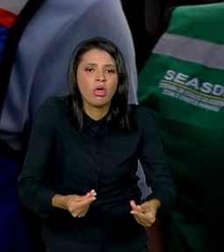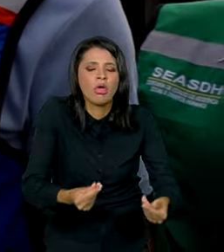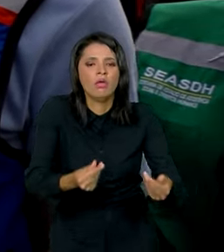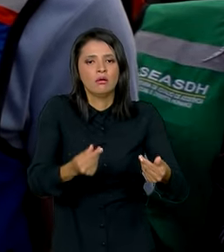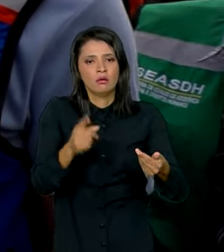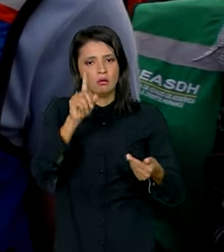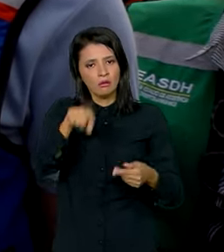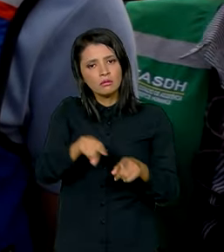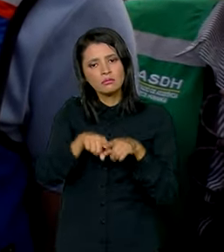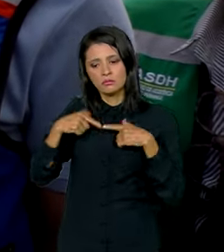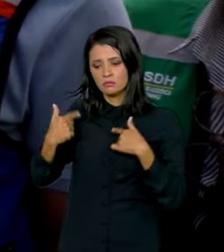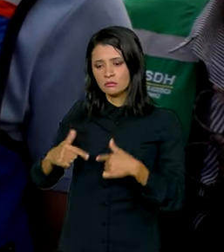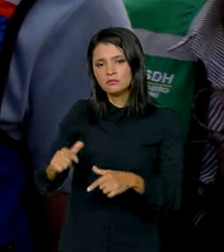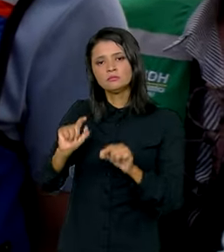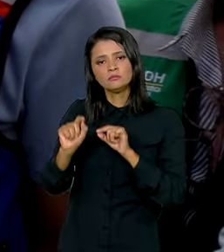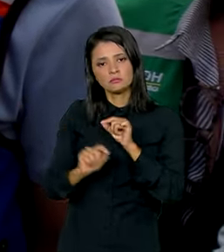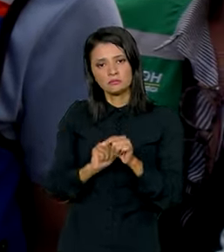e trabalhar a questão da adaptação